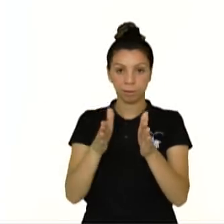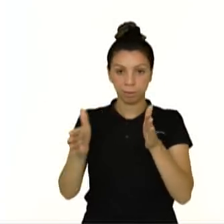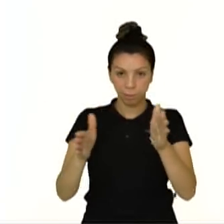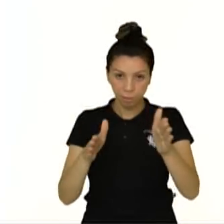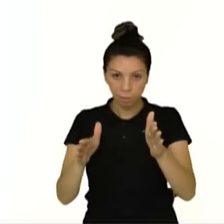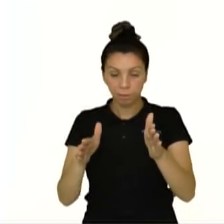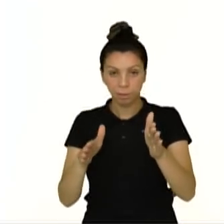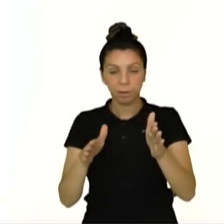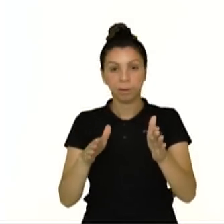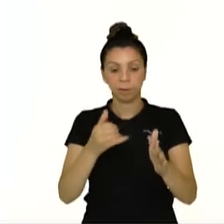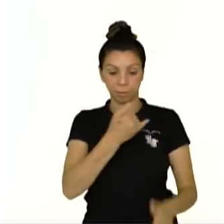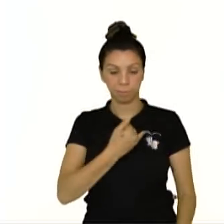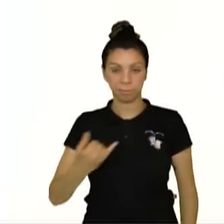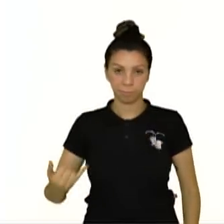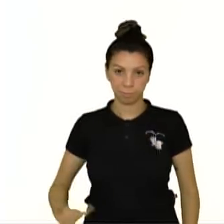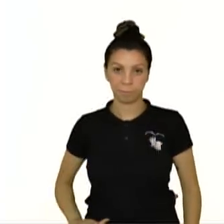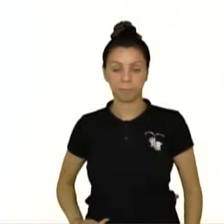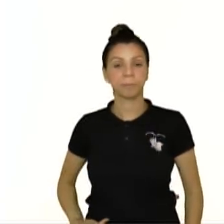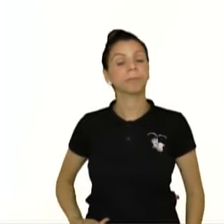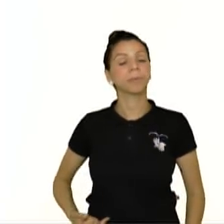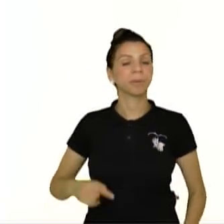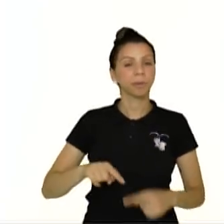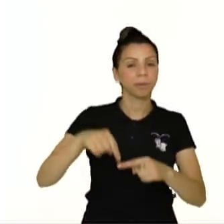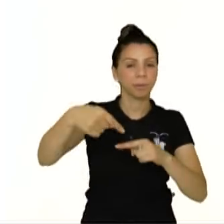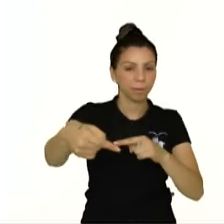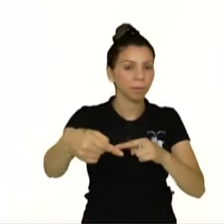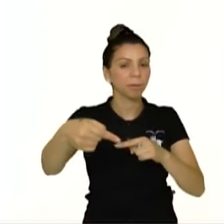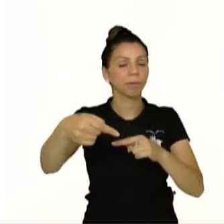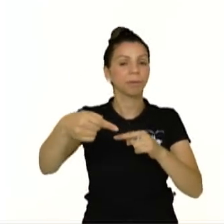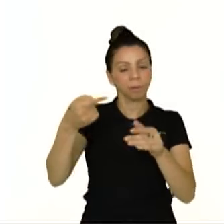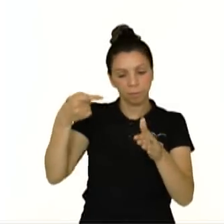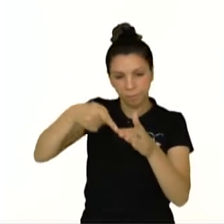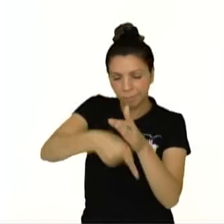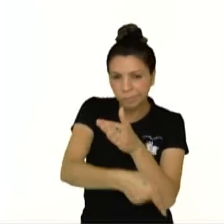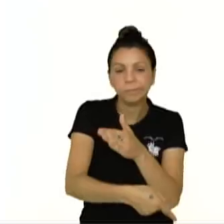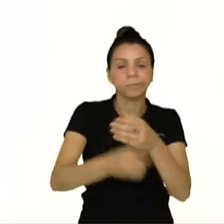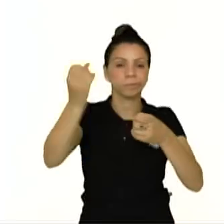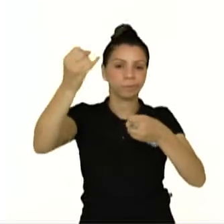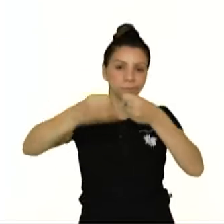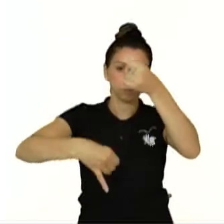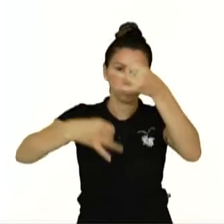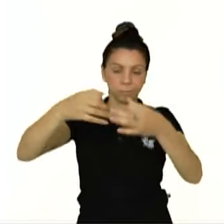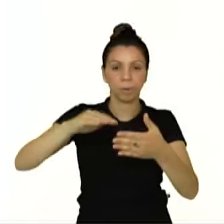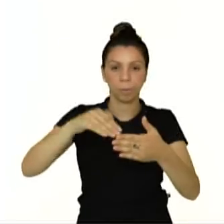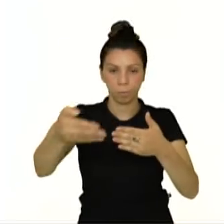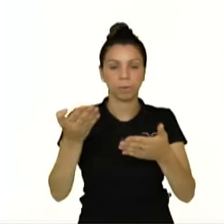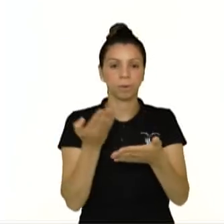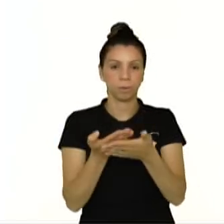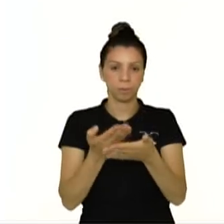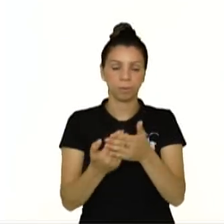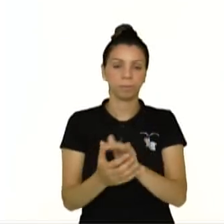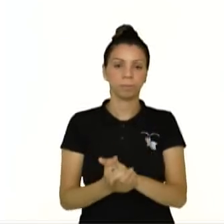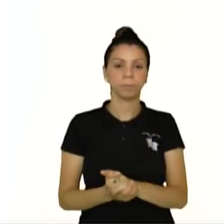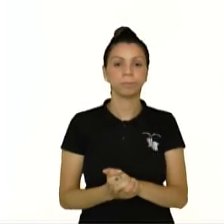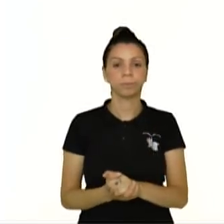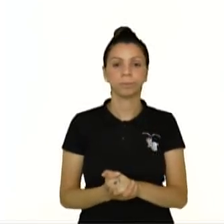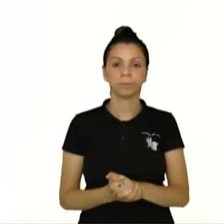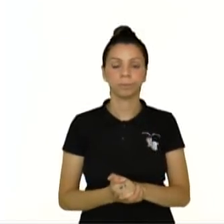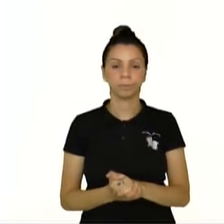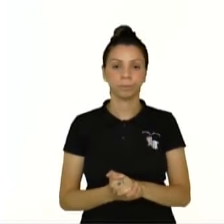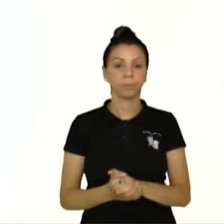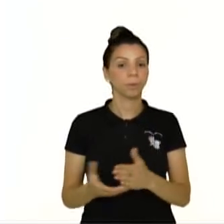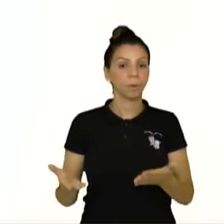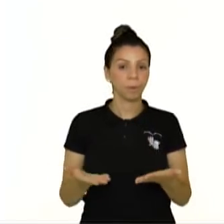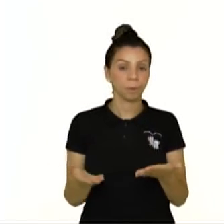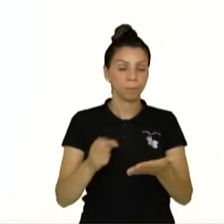prática imperialista, que nós vamos abordar com mais profundidade nas próximas aulas. E agora,